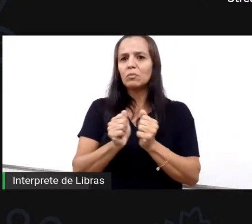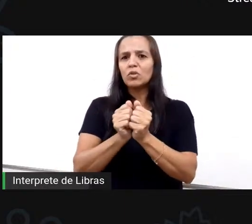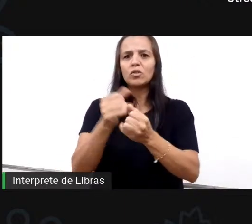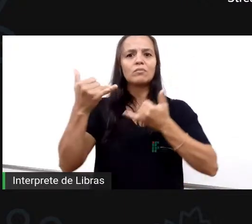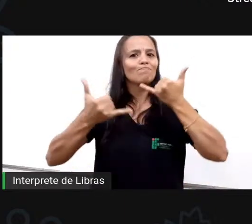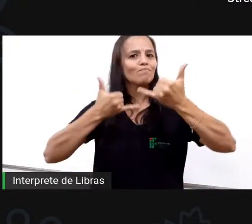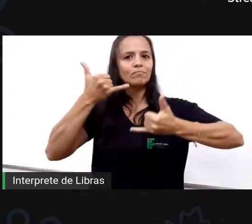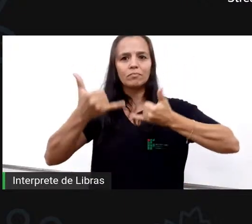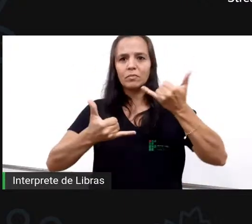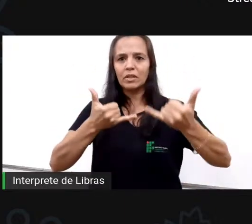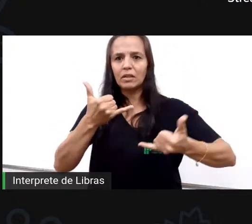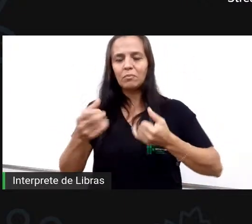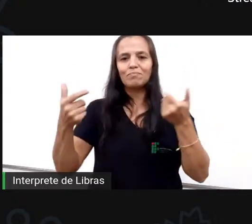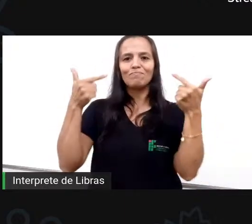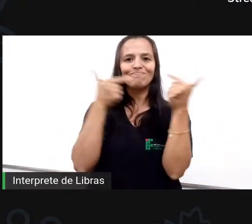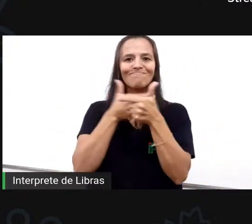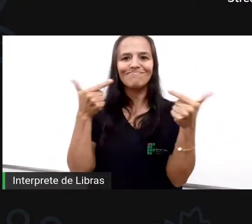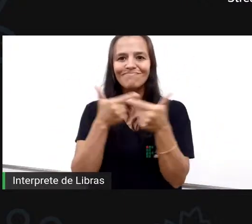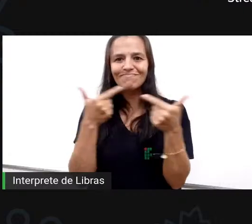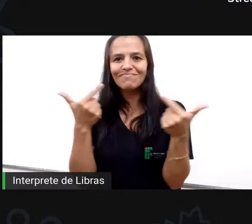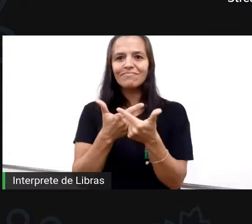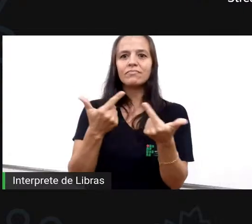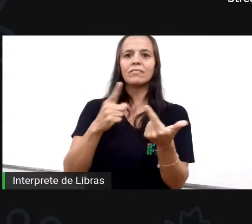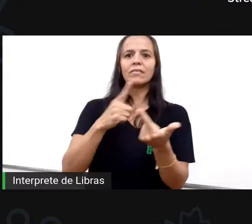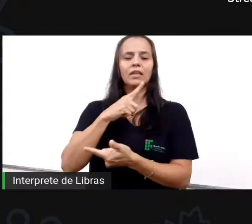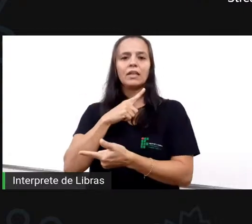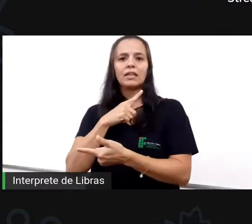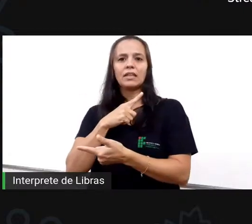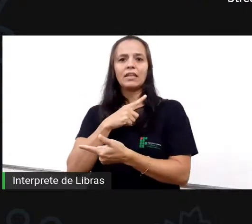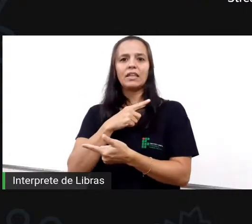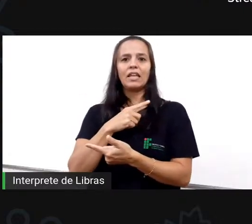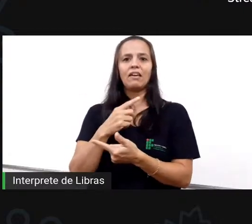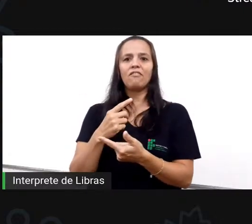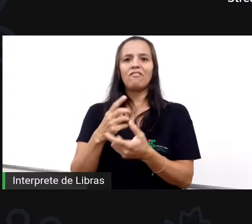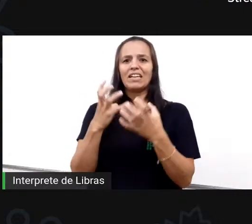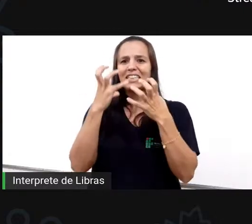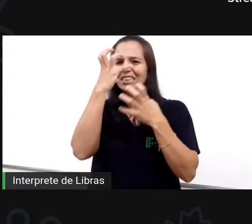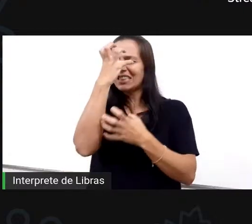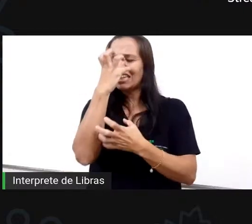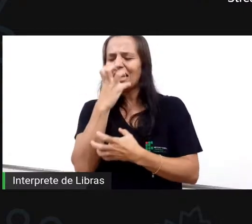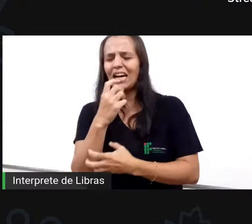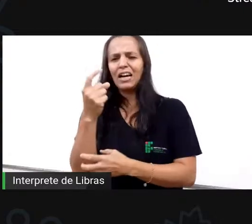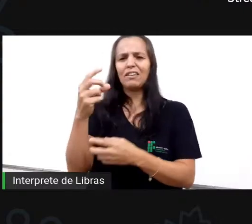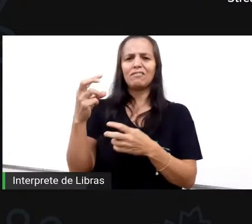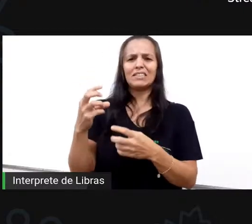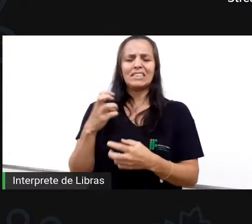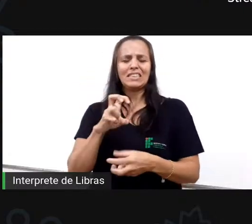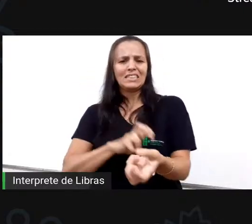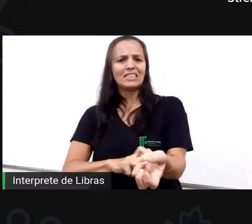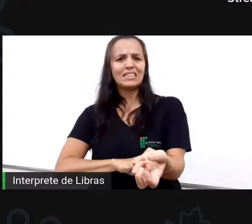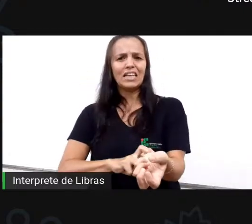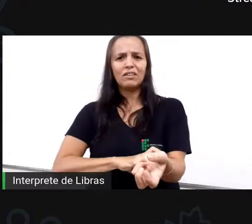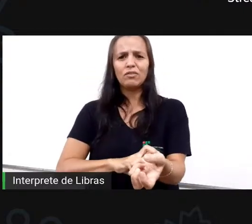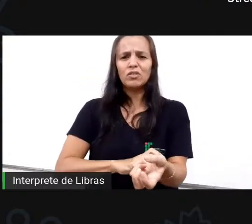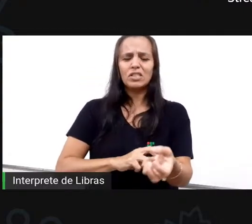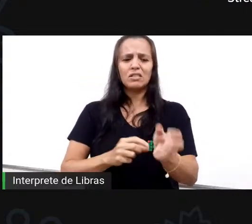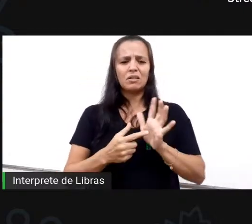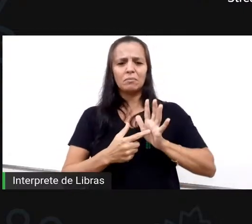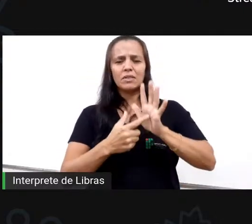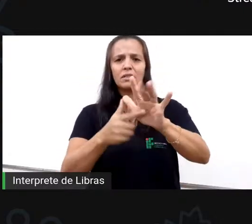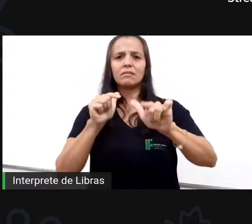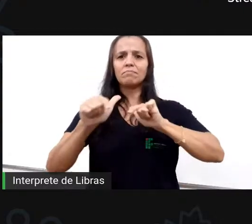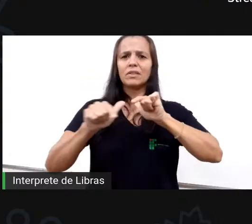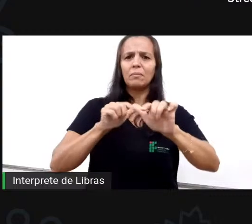brincamos, nós rimos, tivemos excessos de raiva e tensão na hora de montar e apresentar os